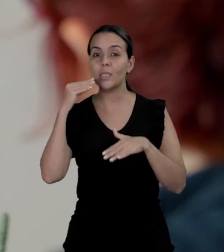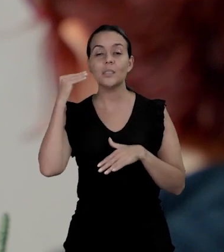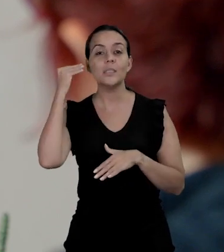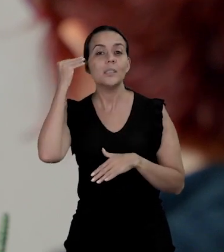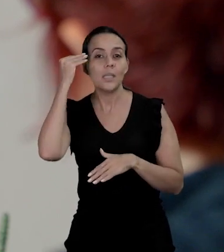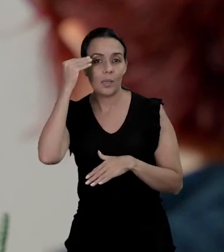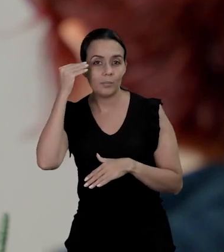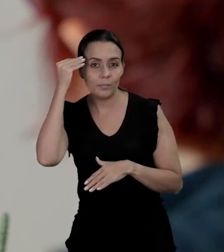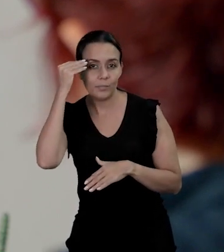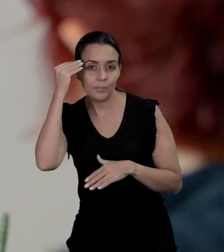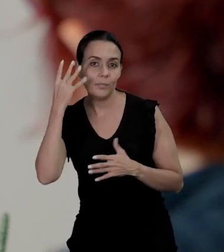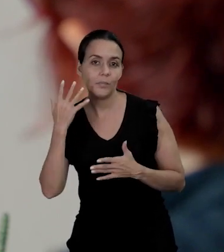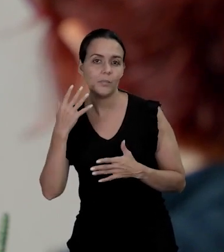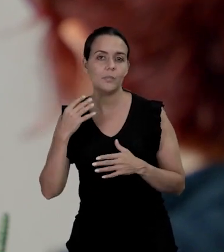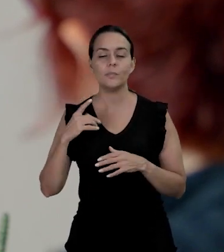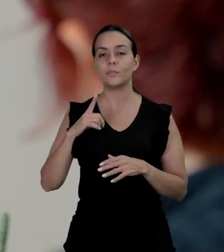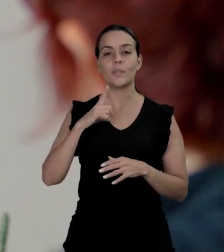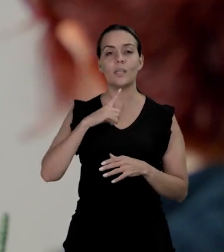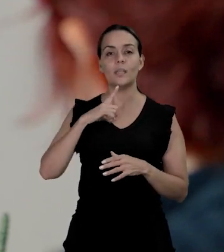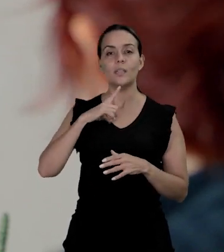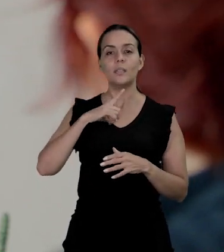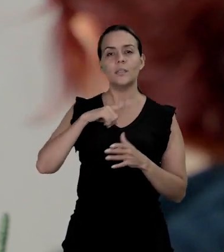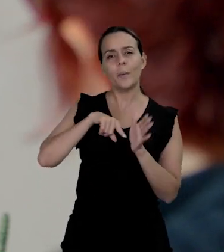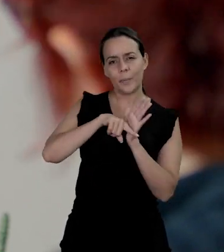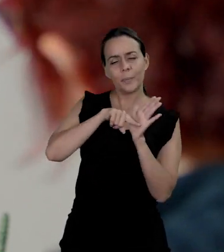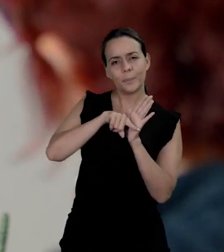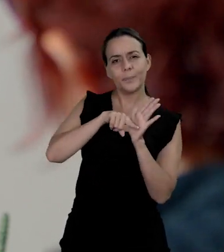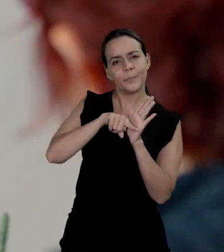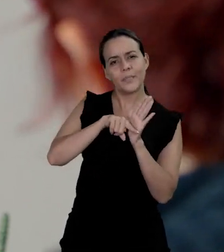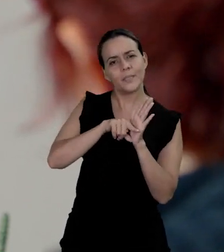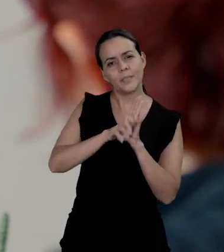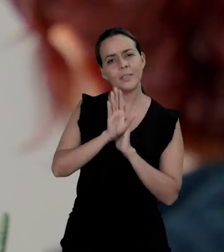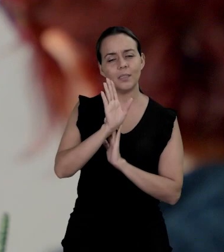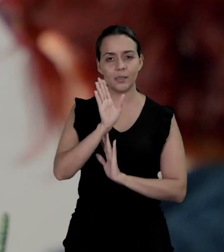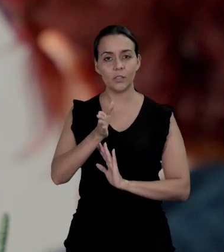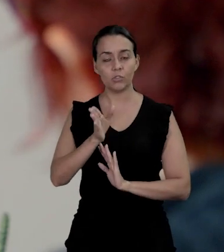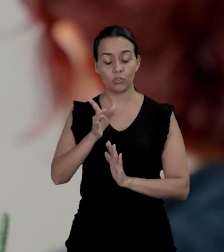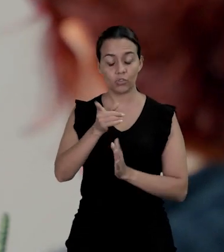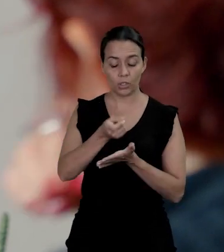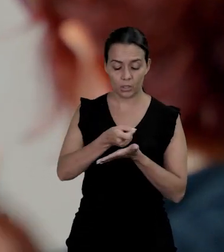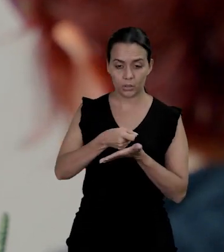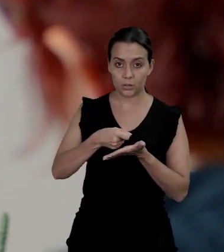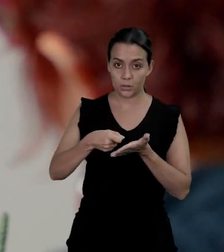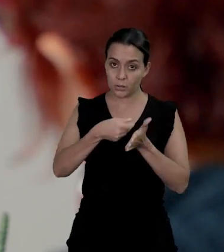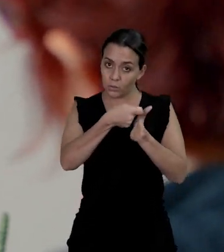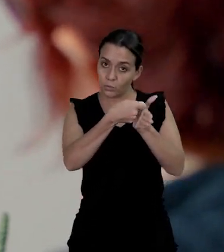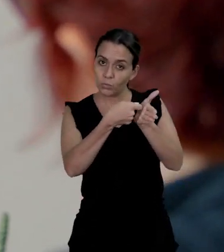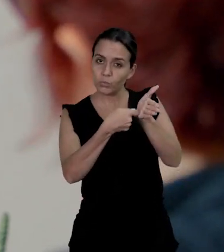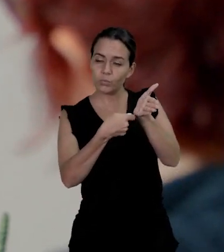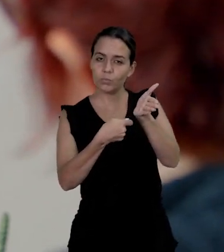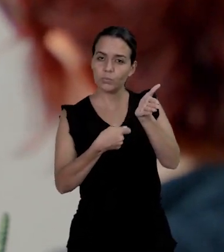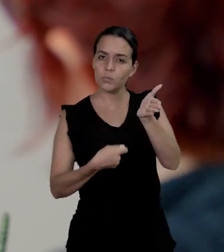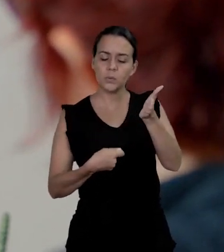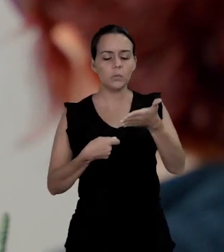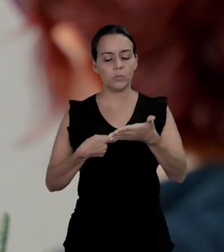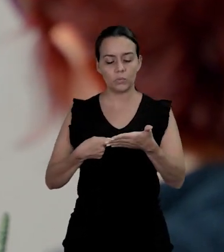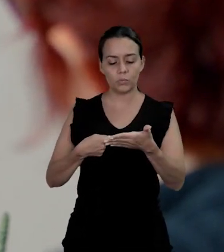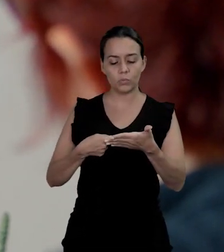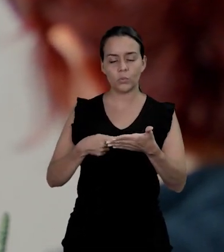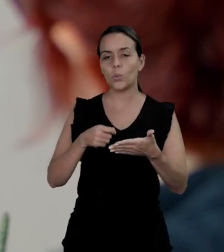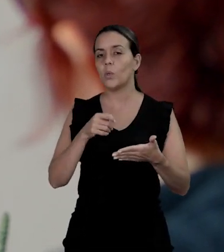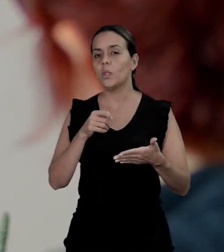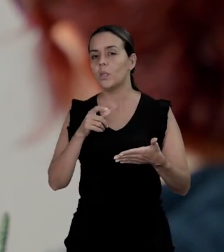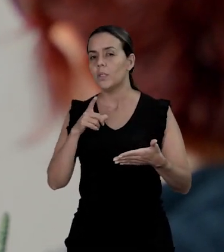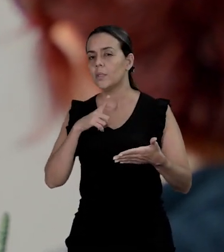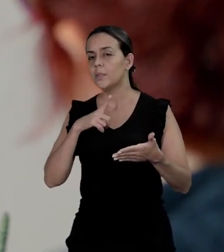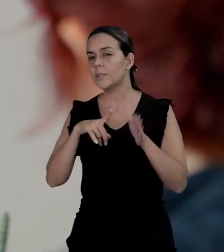Psicopatologias sexuais é um texto do Krafft-Ebing, o ramo da sexologia, foi escrito naquele